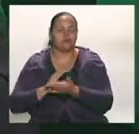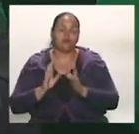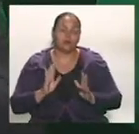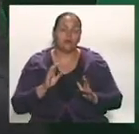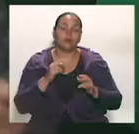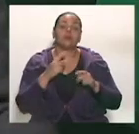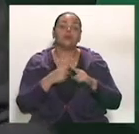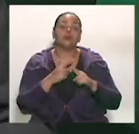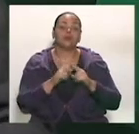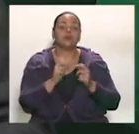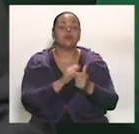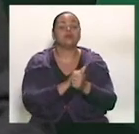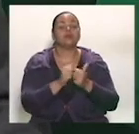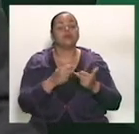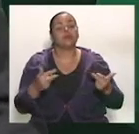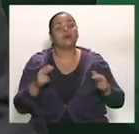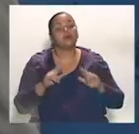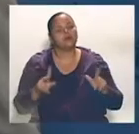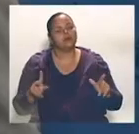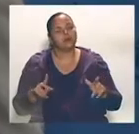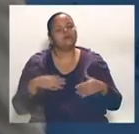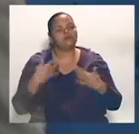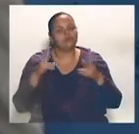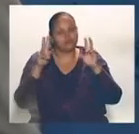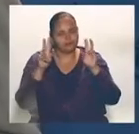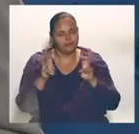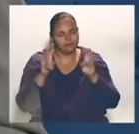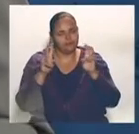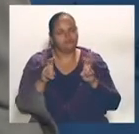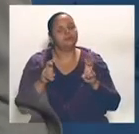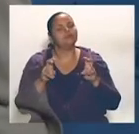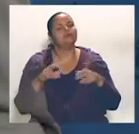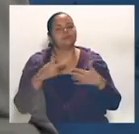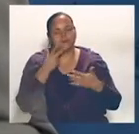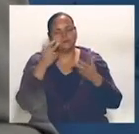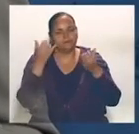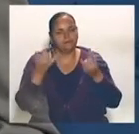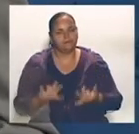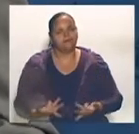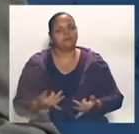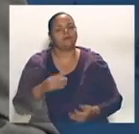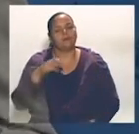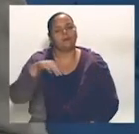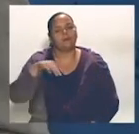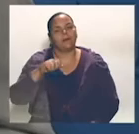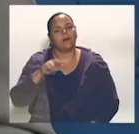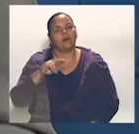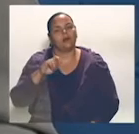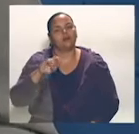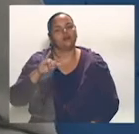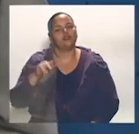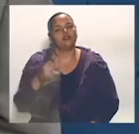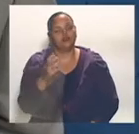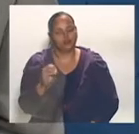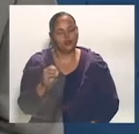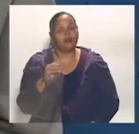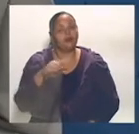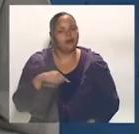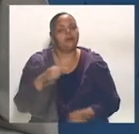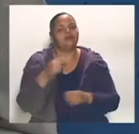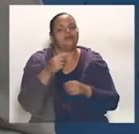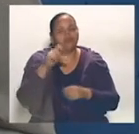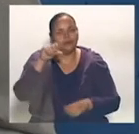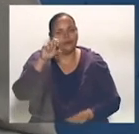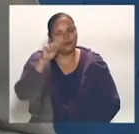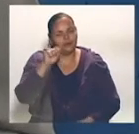esporte é diferente? Né? Pois é. Deputado, esse tema levantado e que foi explicado pelo Martinho, quer dizer, de 98 até